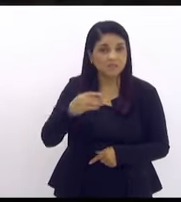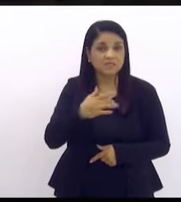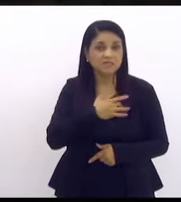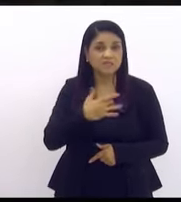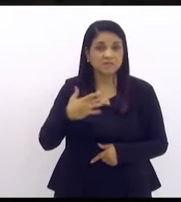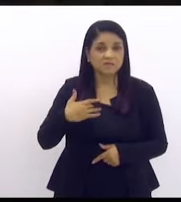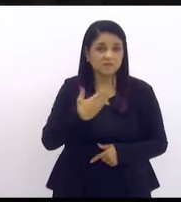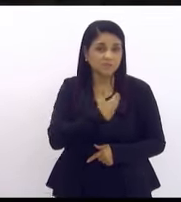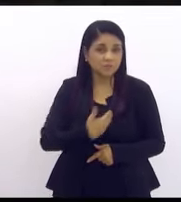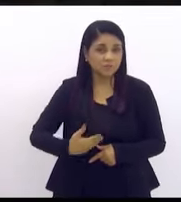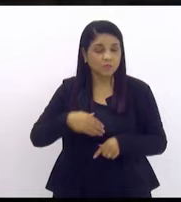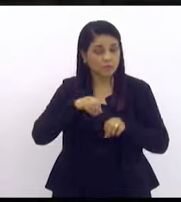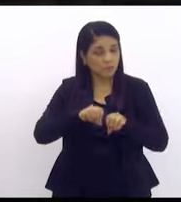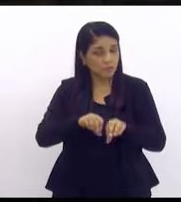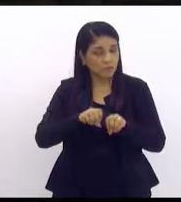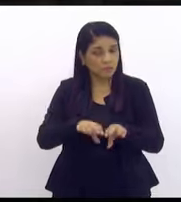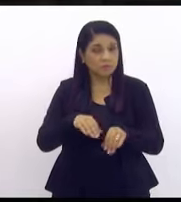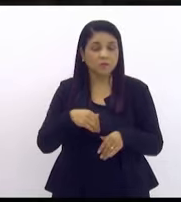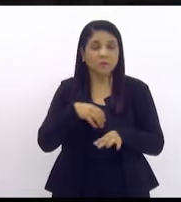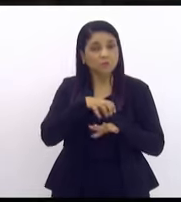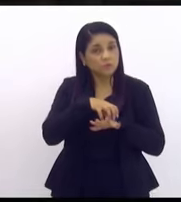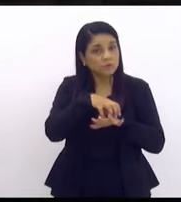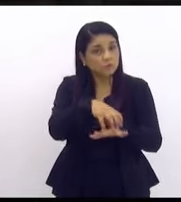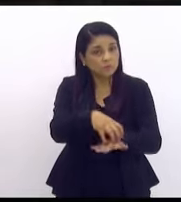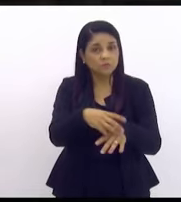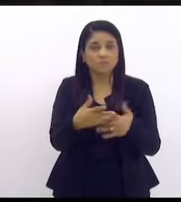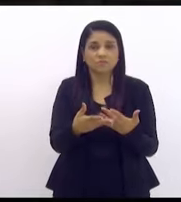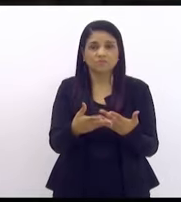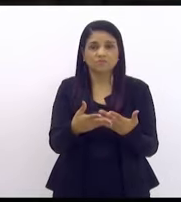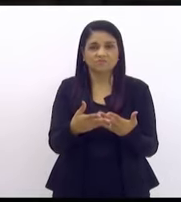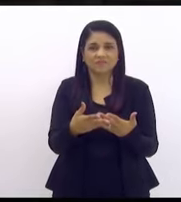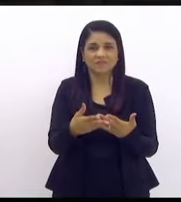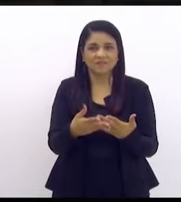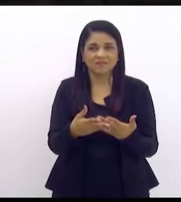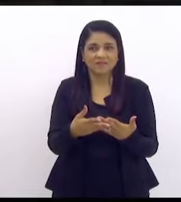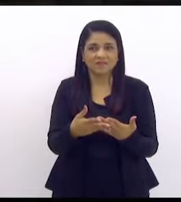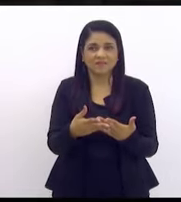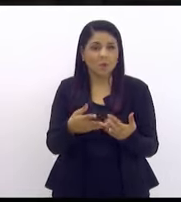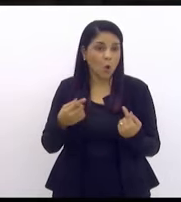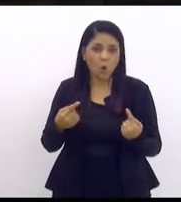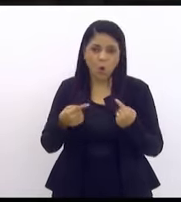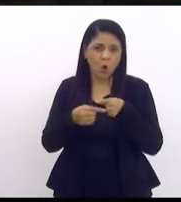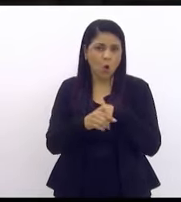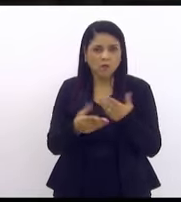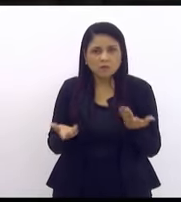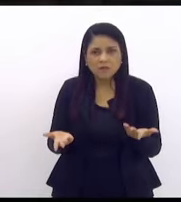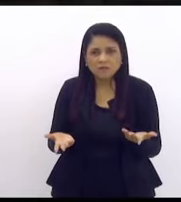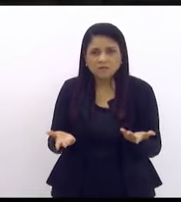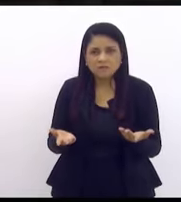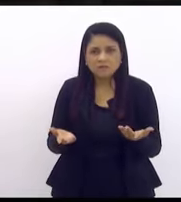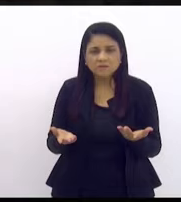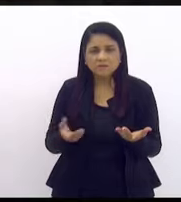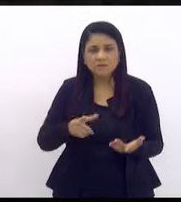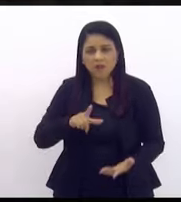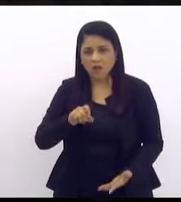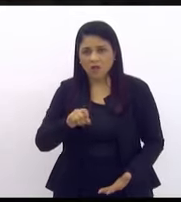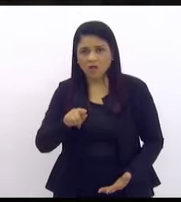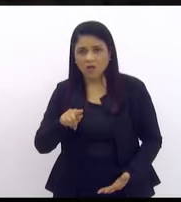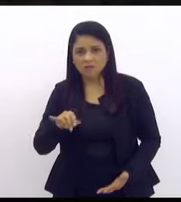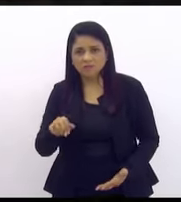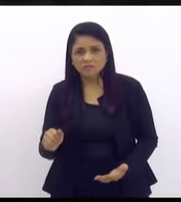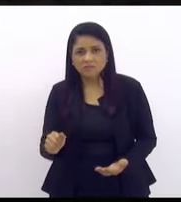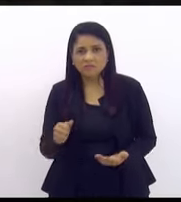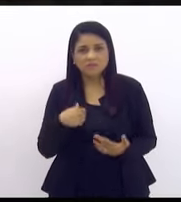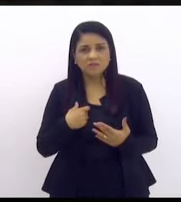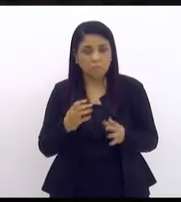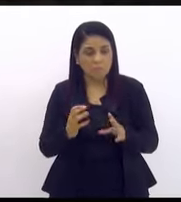pública, a educação, o transporte, e não fazer com que essa lógica acabe numa conta